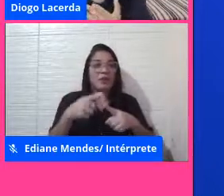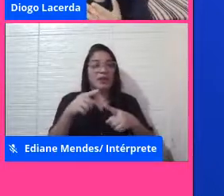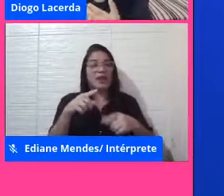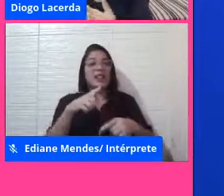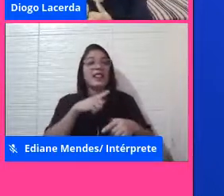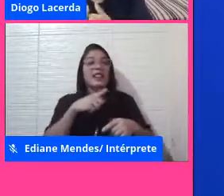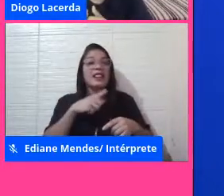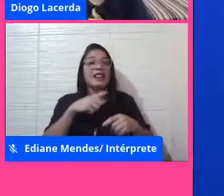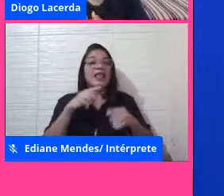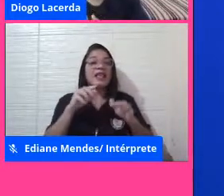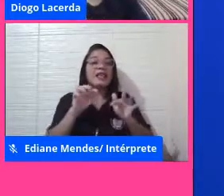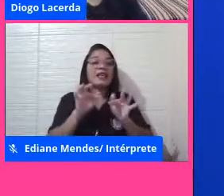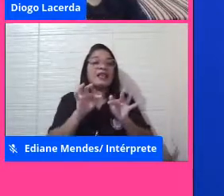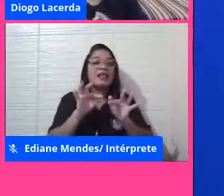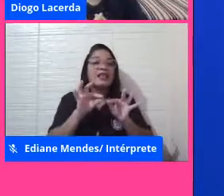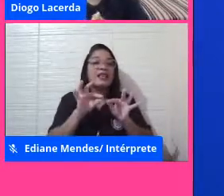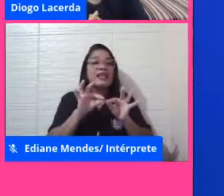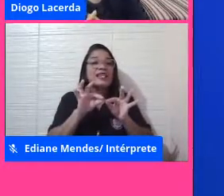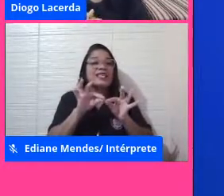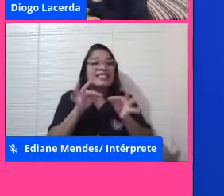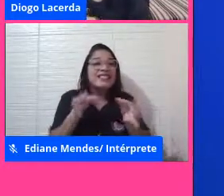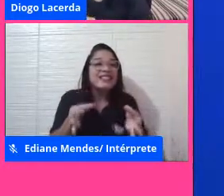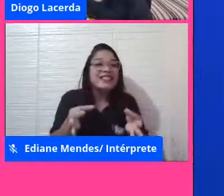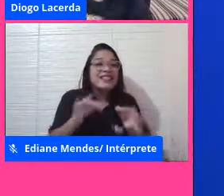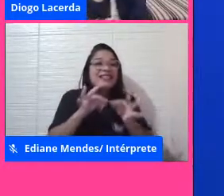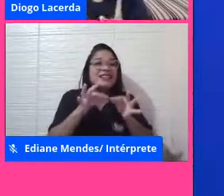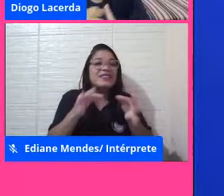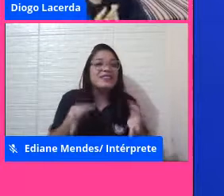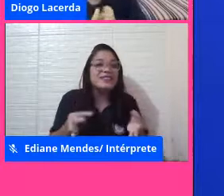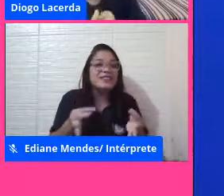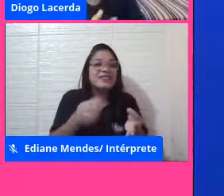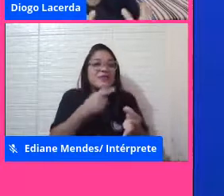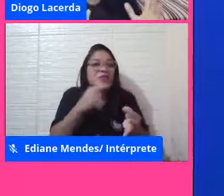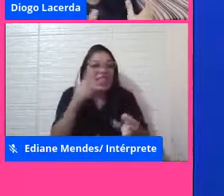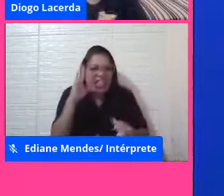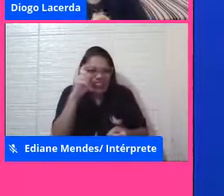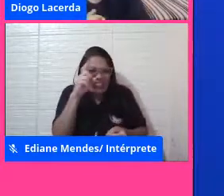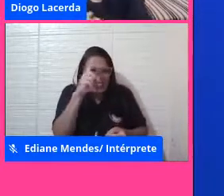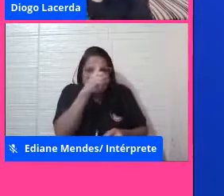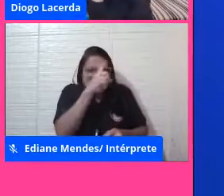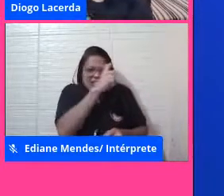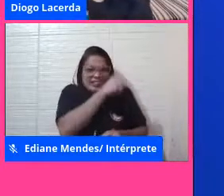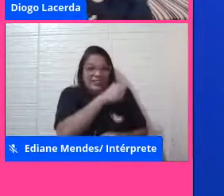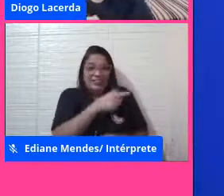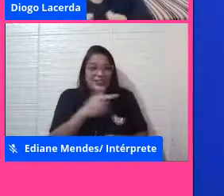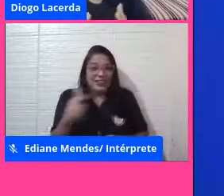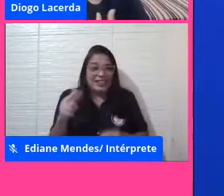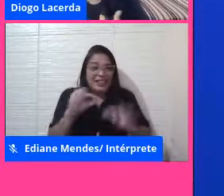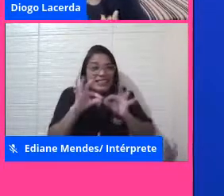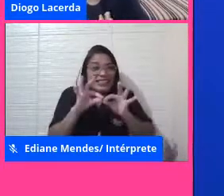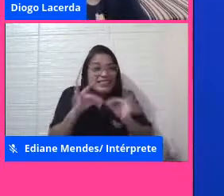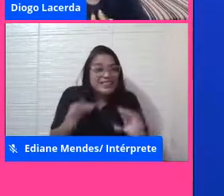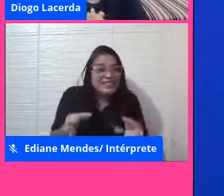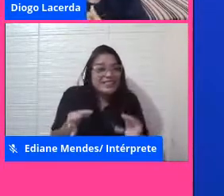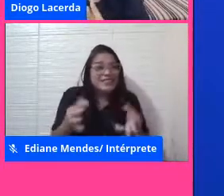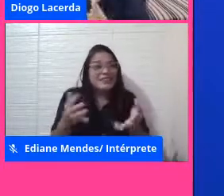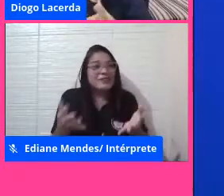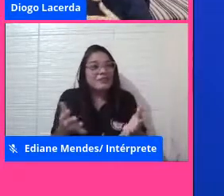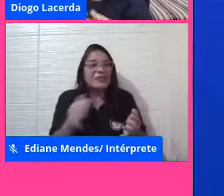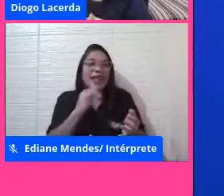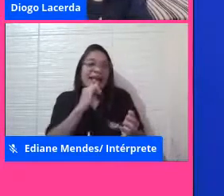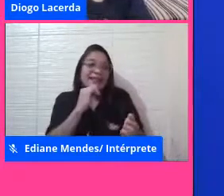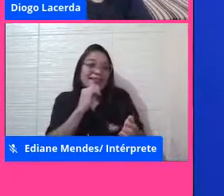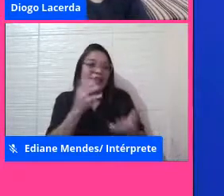YouTube. Então, eu quero fazer uma revolução e criar uma peça. Eu quero fazer isso, eu quero juntar